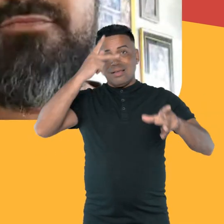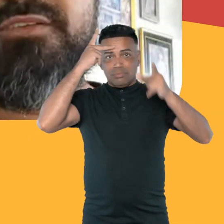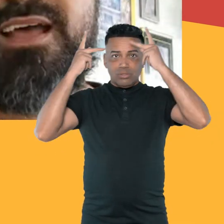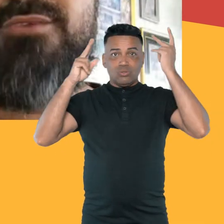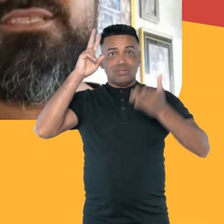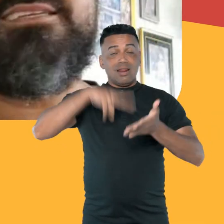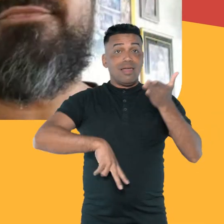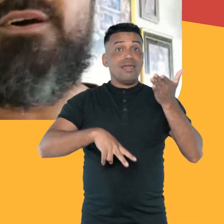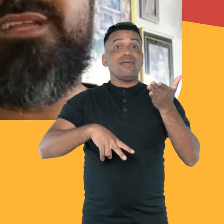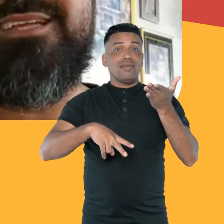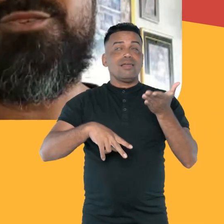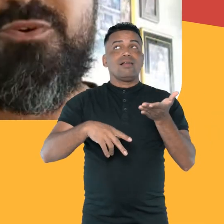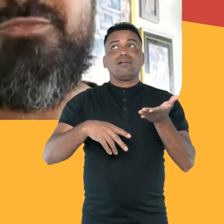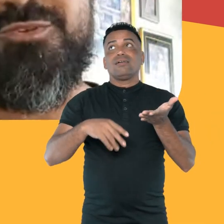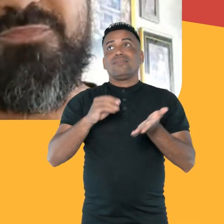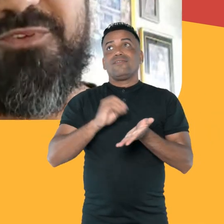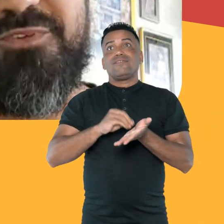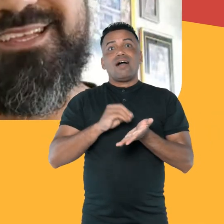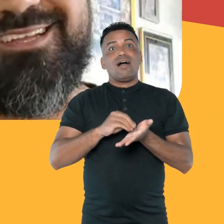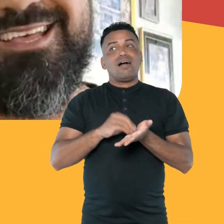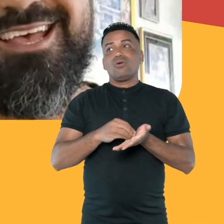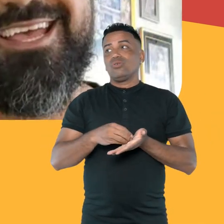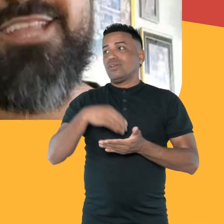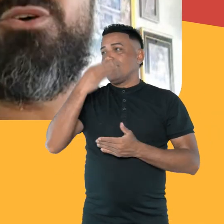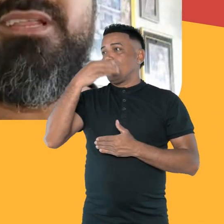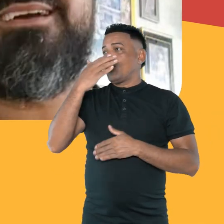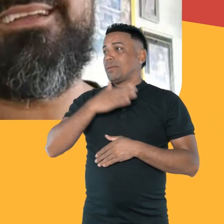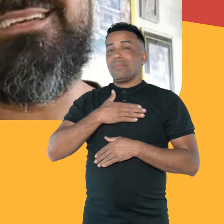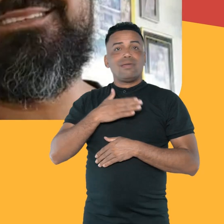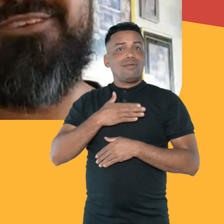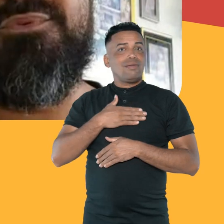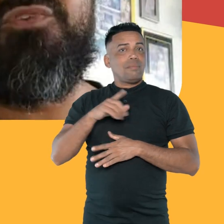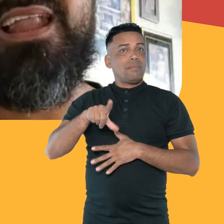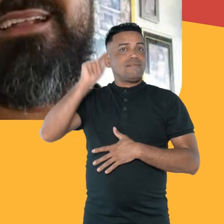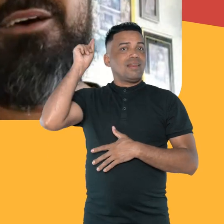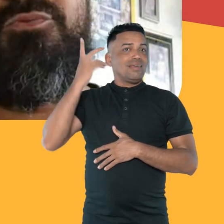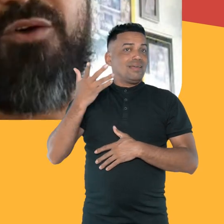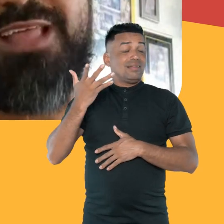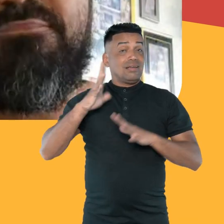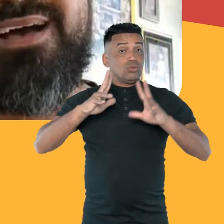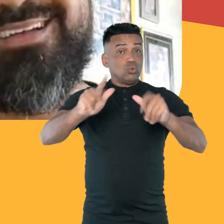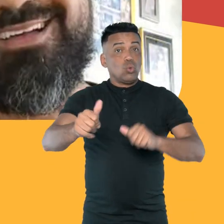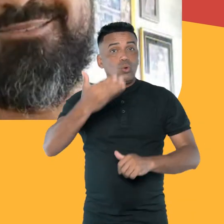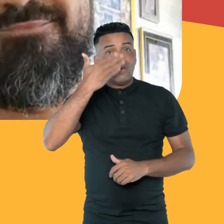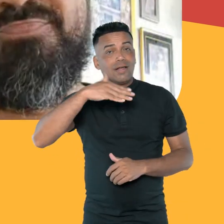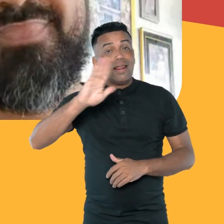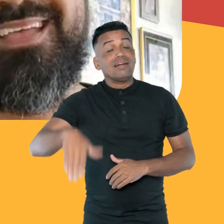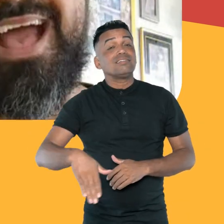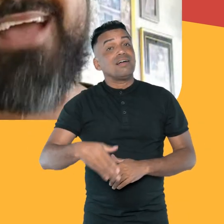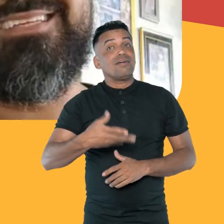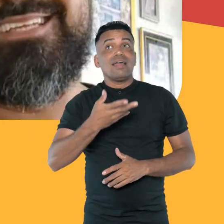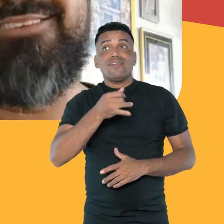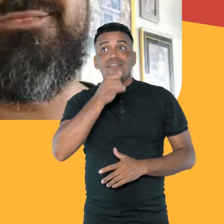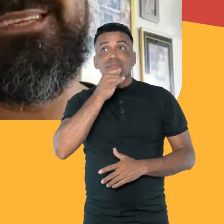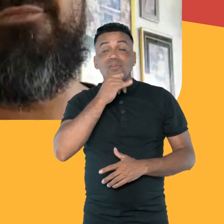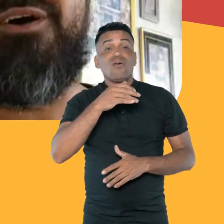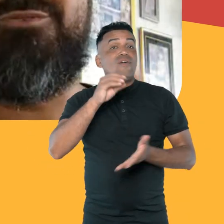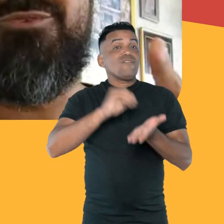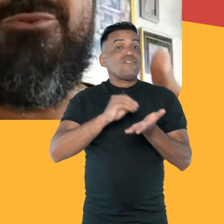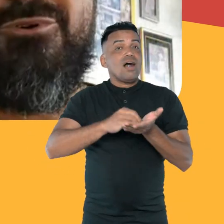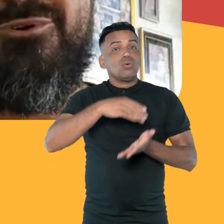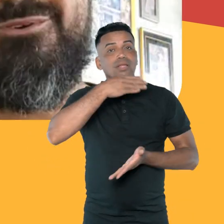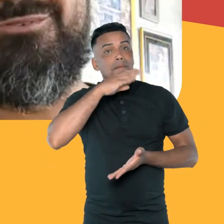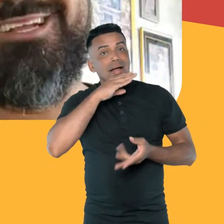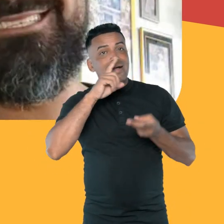quando chega na página final sente a falta da sua fruta preferida. E toda criança vem me falar, não, falta a manga. Ai, nesse livro